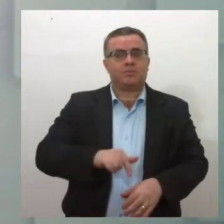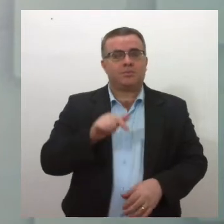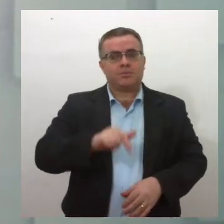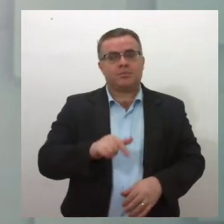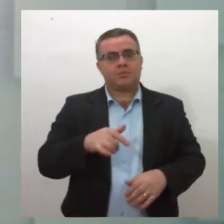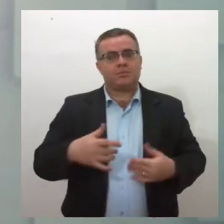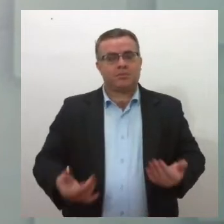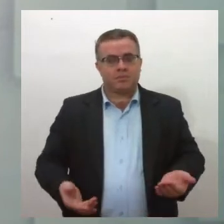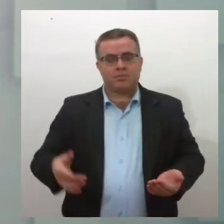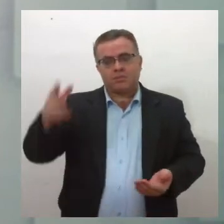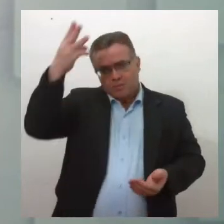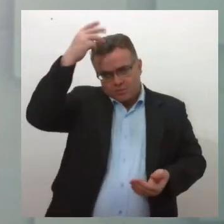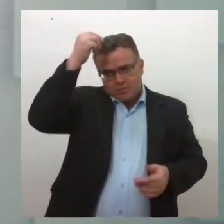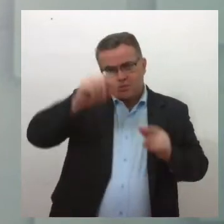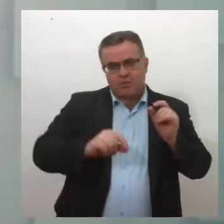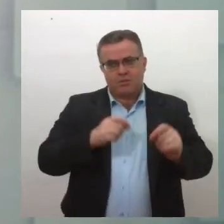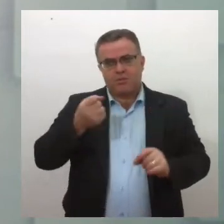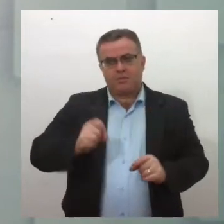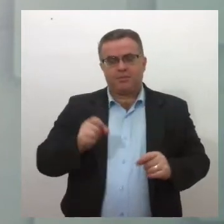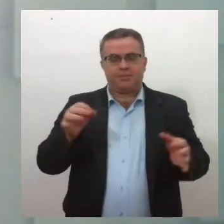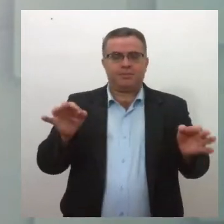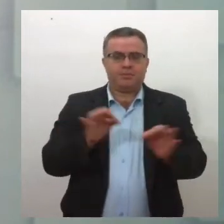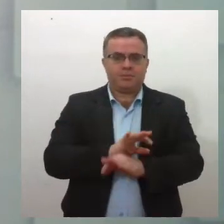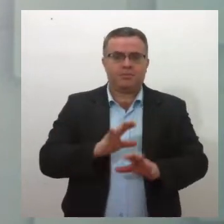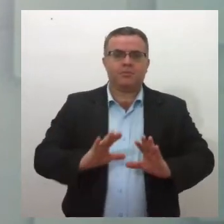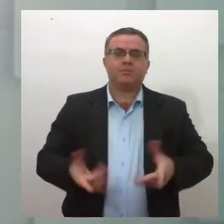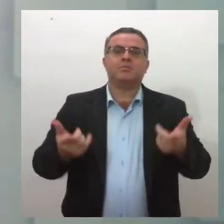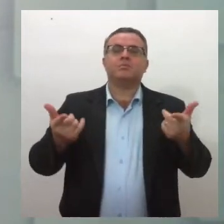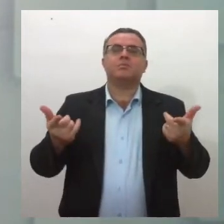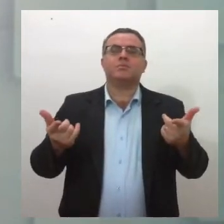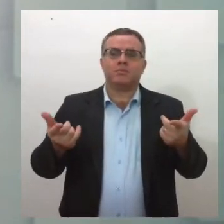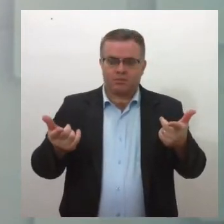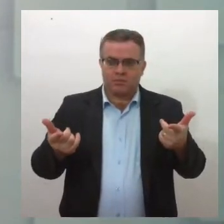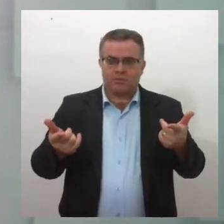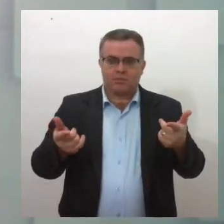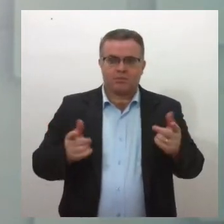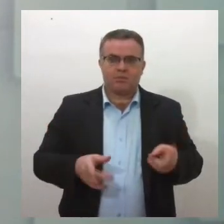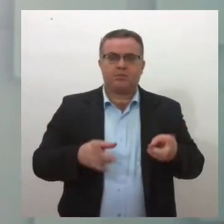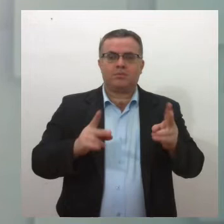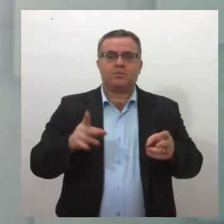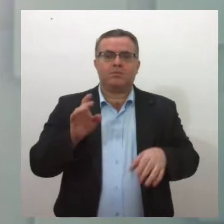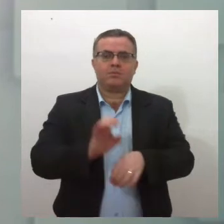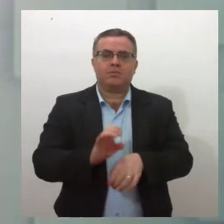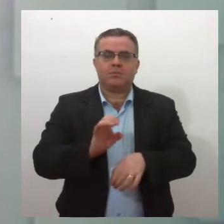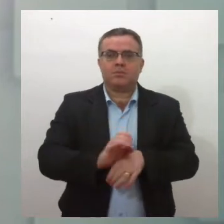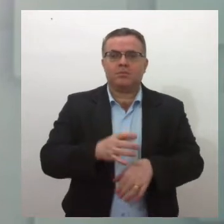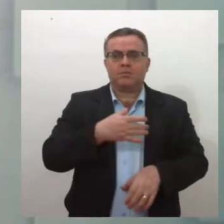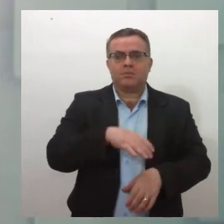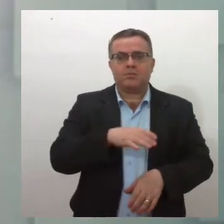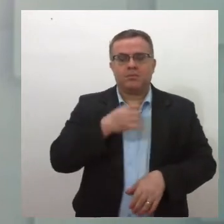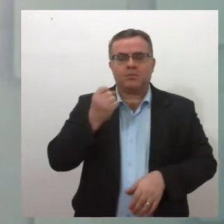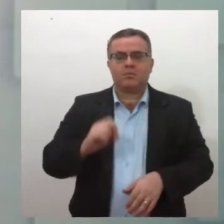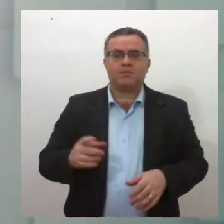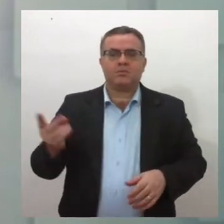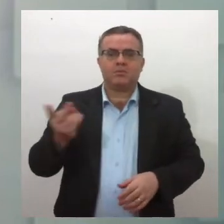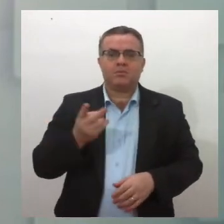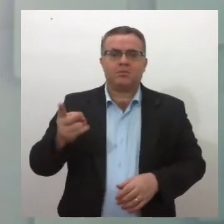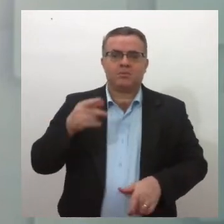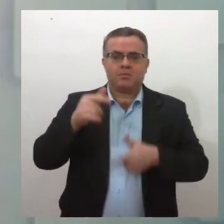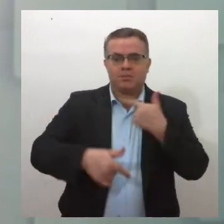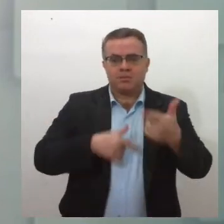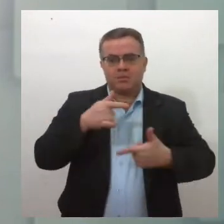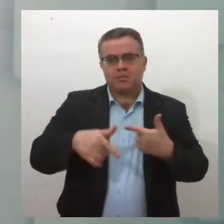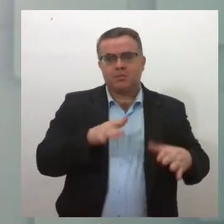São Cristóvão, né, aqui em Sergipe, e claro, ficou entre os dois estados, Bahia e Sergipe, onde ela fez muitas obras